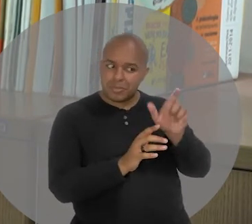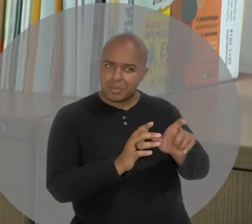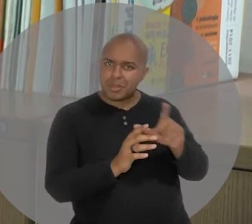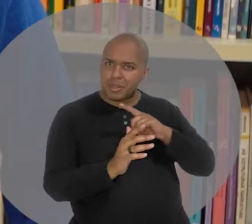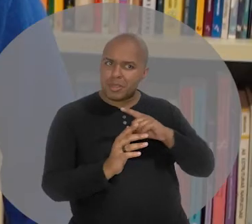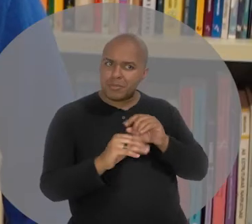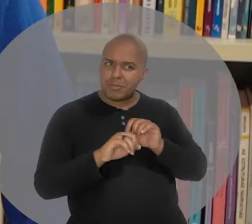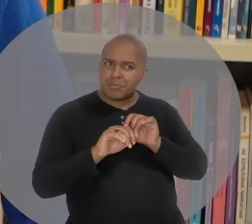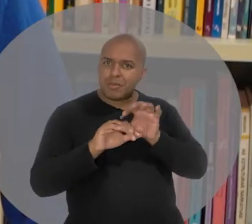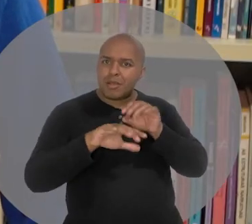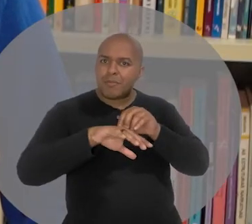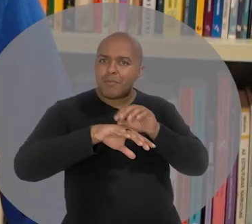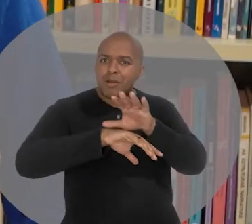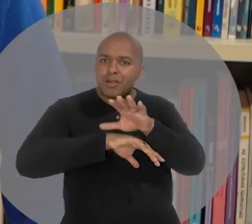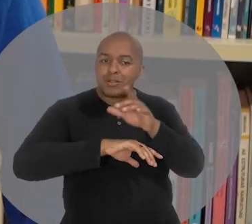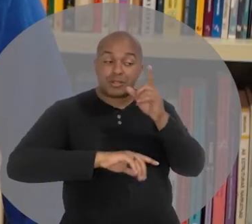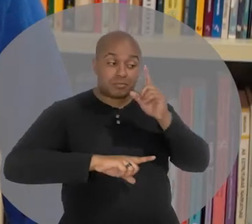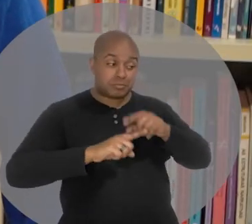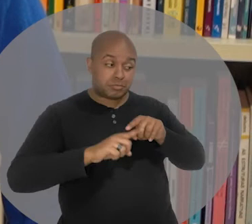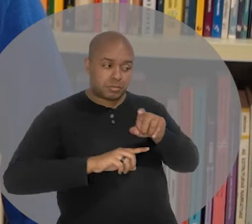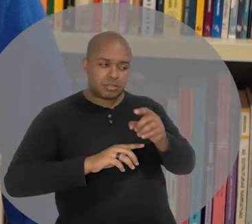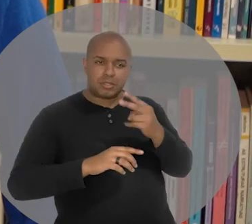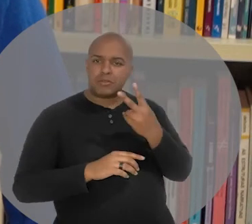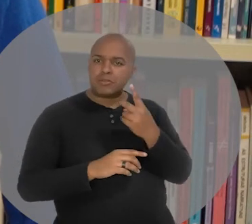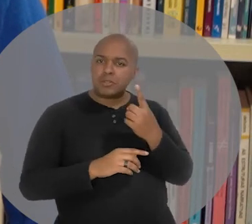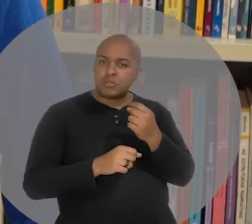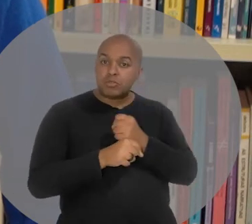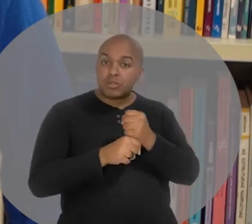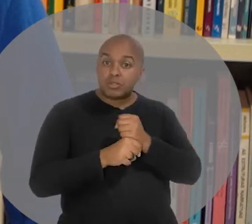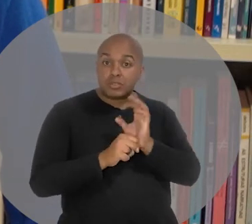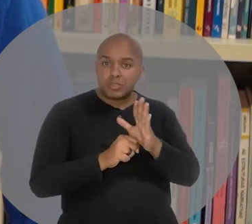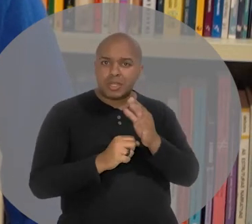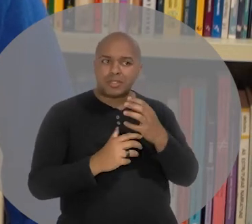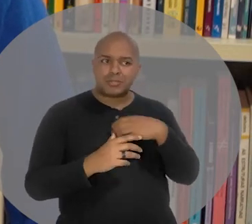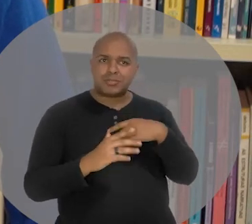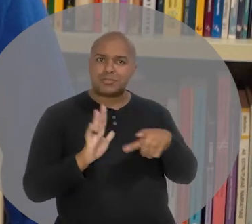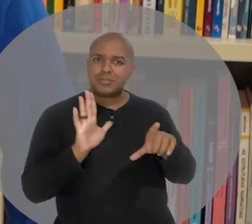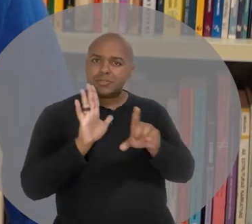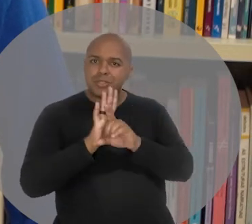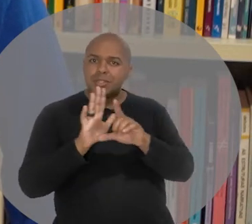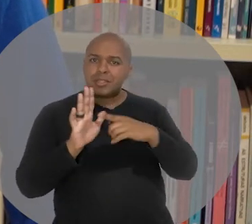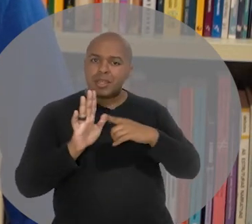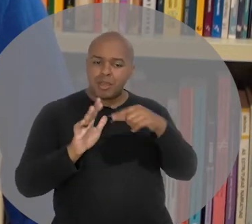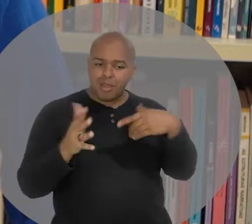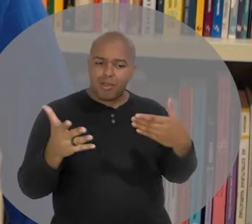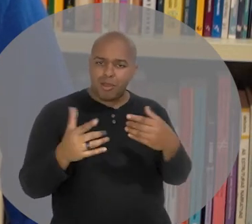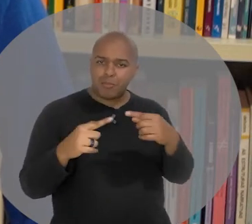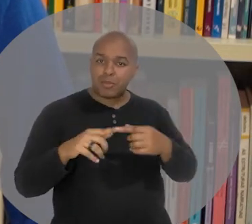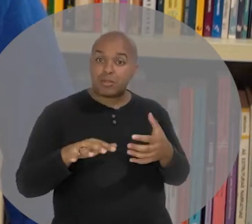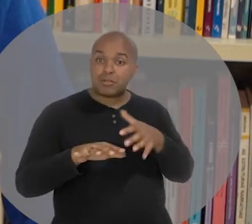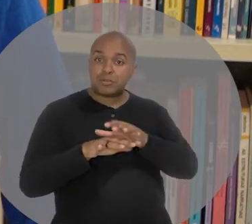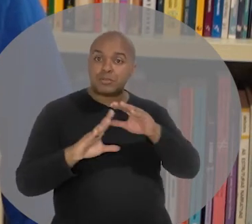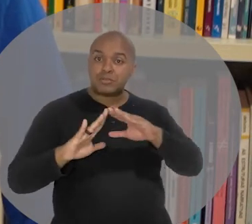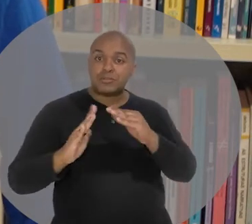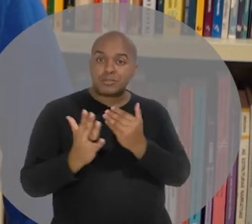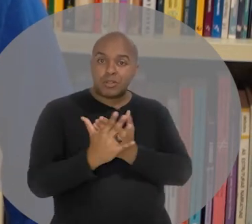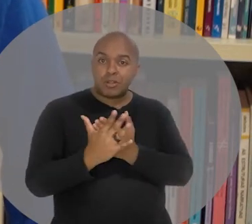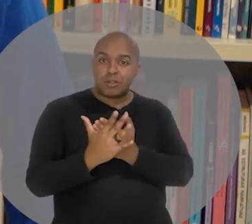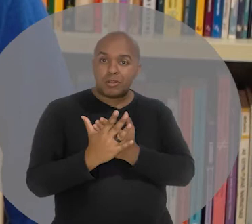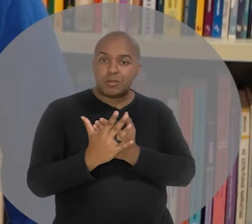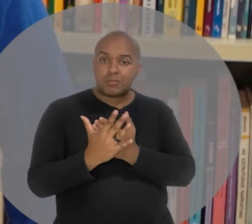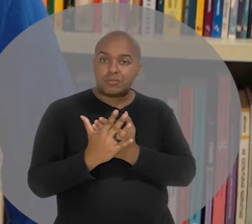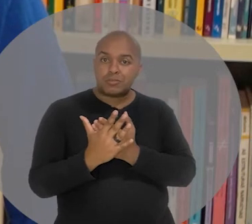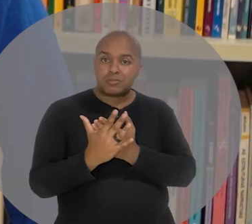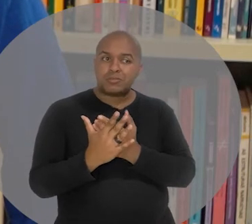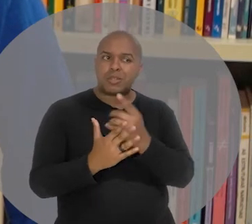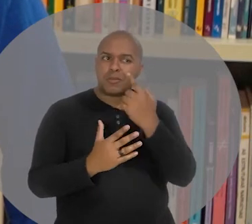ser compartilhado. Nesses 21 anos já de uma legislação que temos sobre inclusão nas escolas, eu